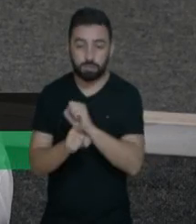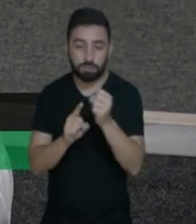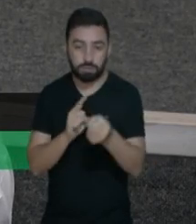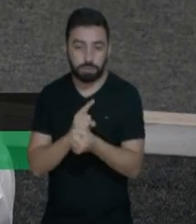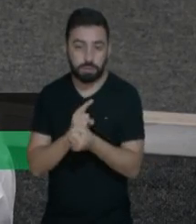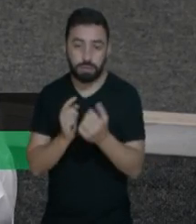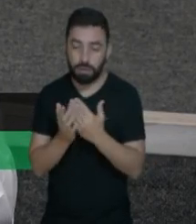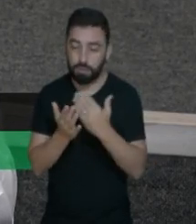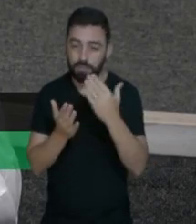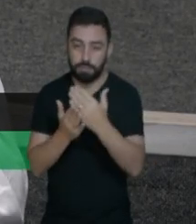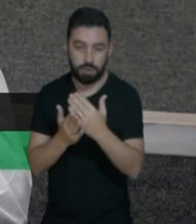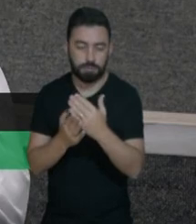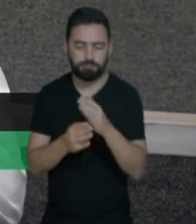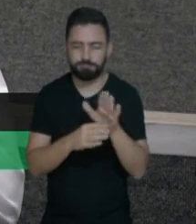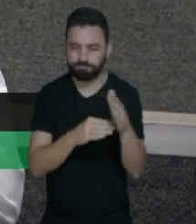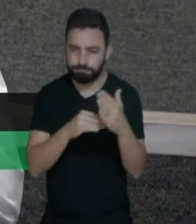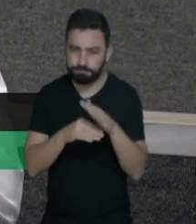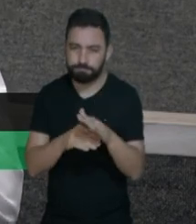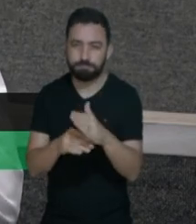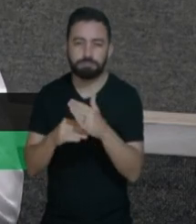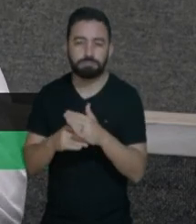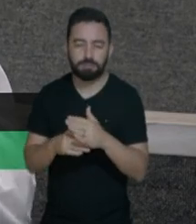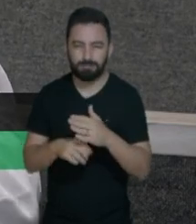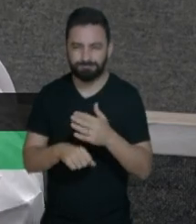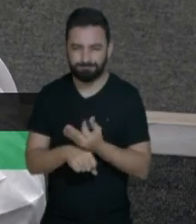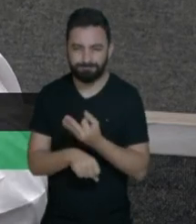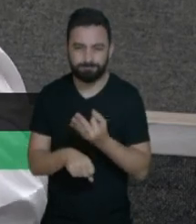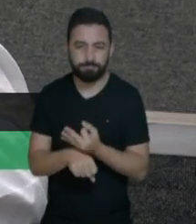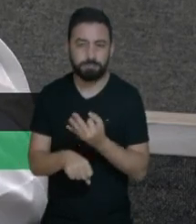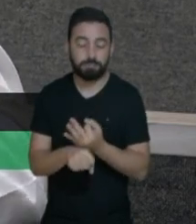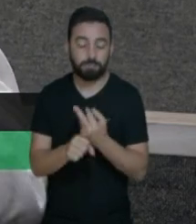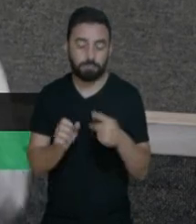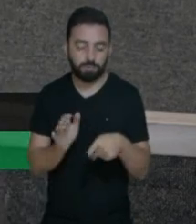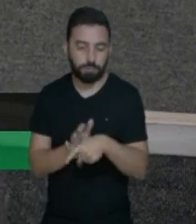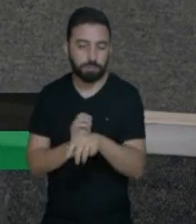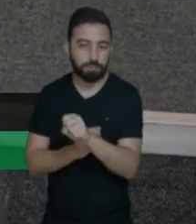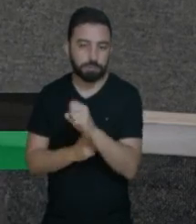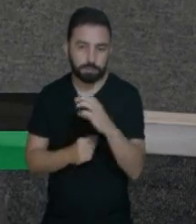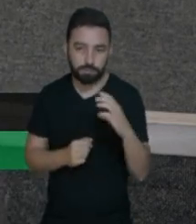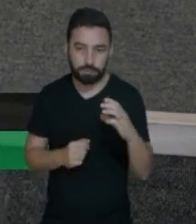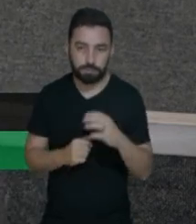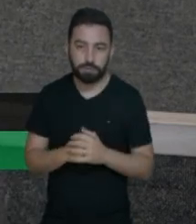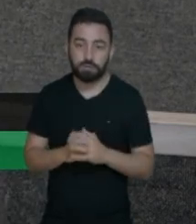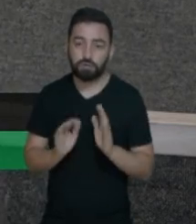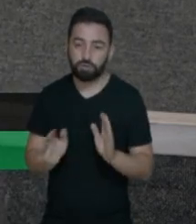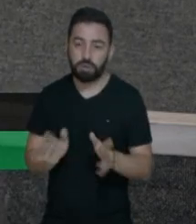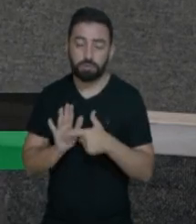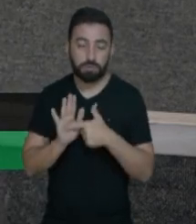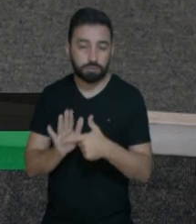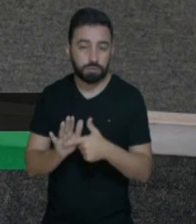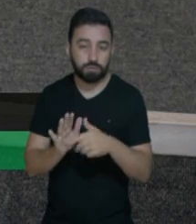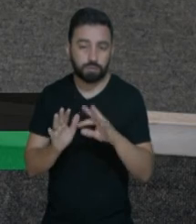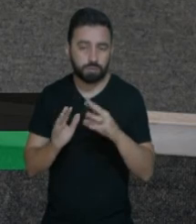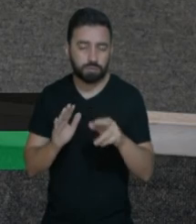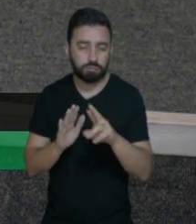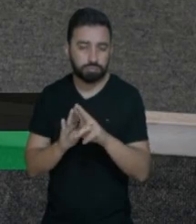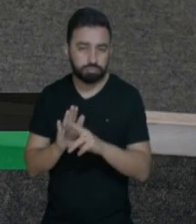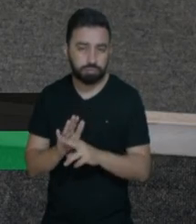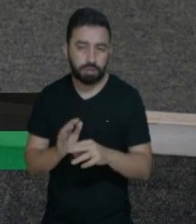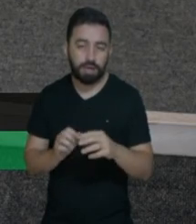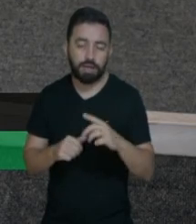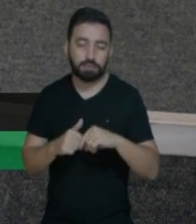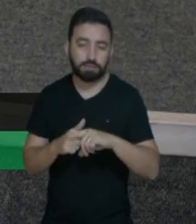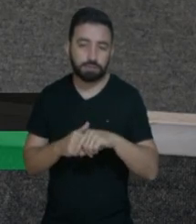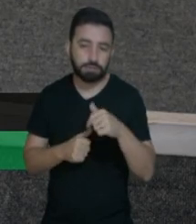espírito público colaborativo e resiliente dos Catarinenses ante o exposto com bas nos preceitos regimentais do artigo 72 e